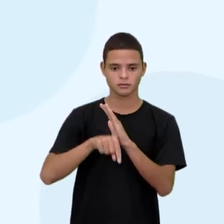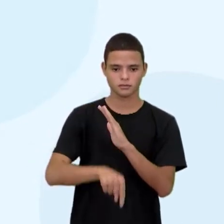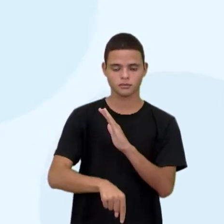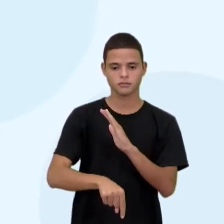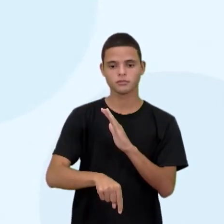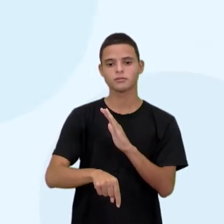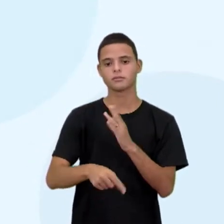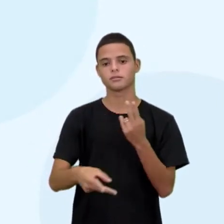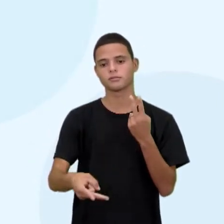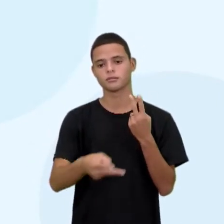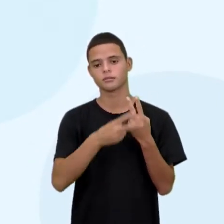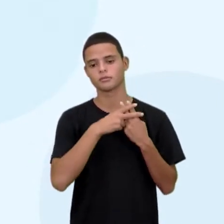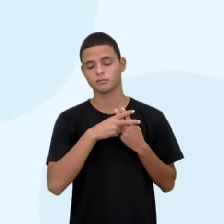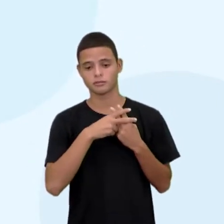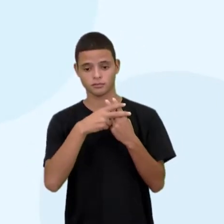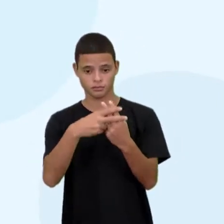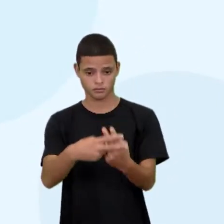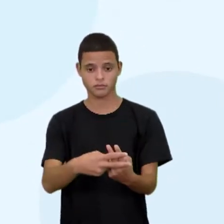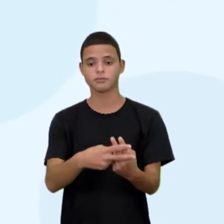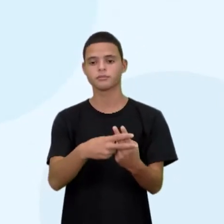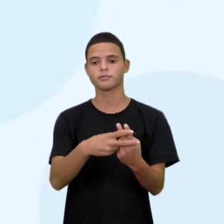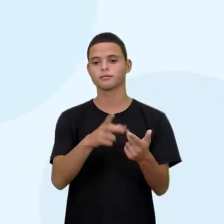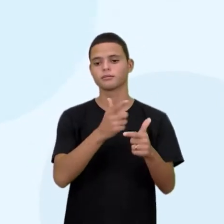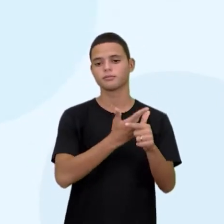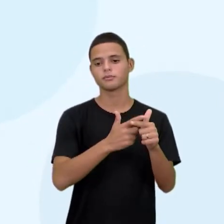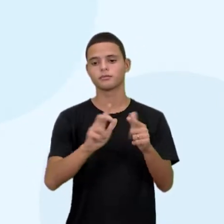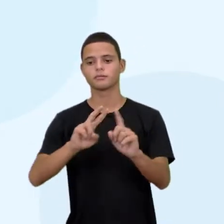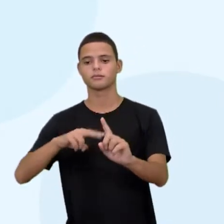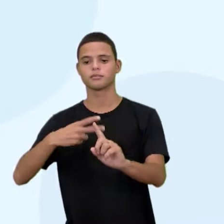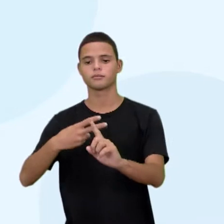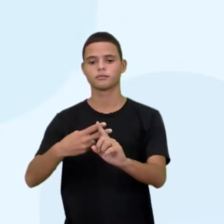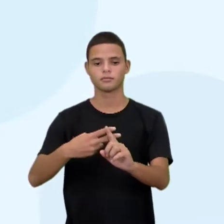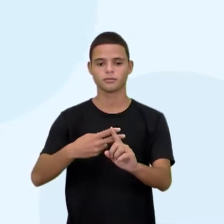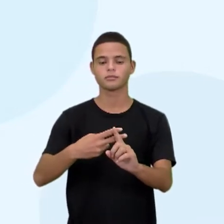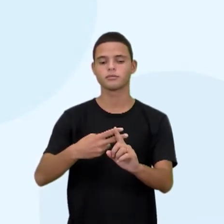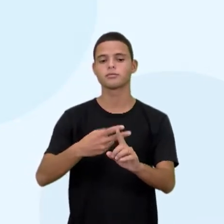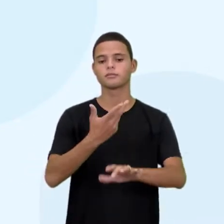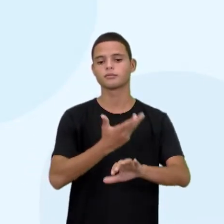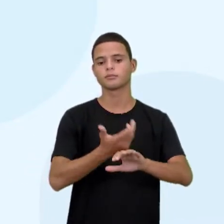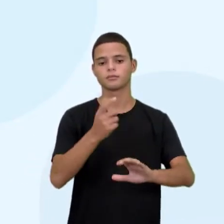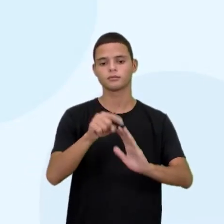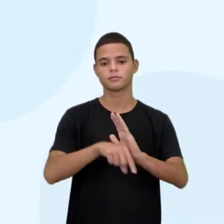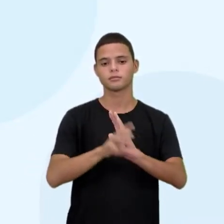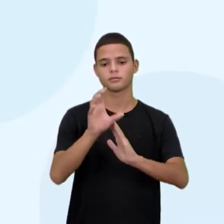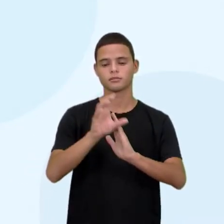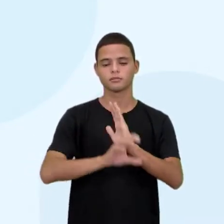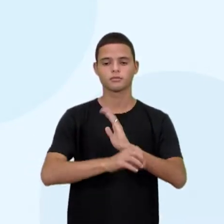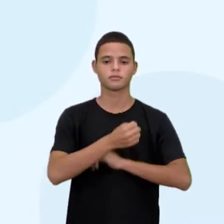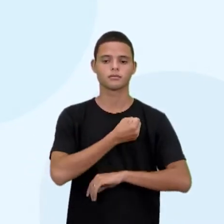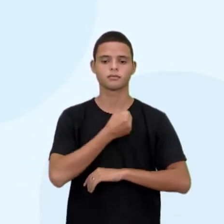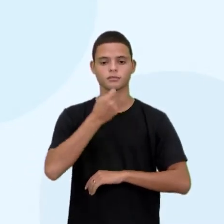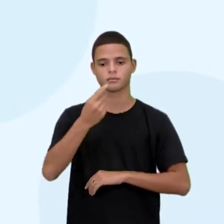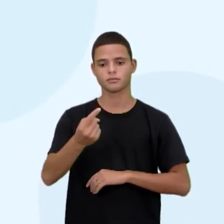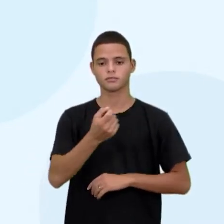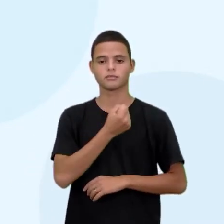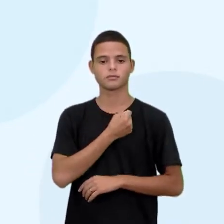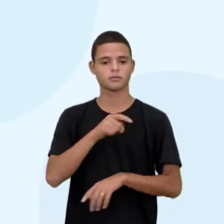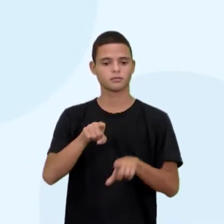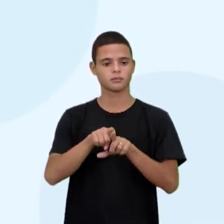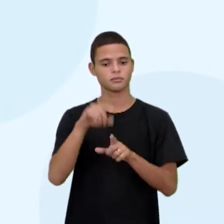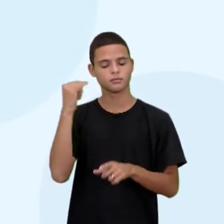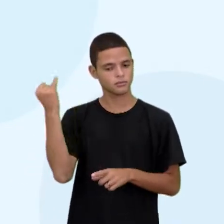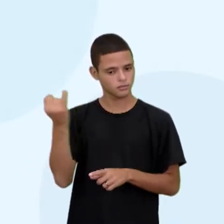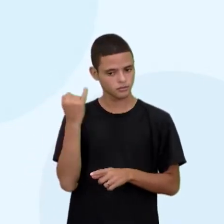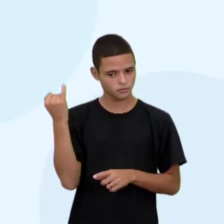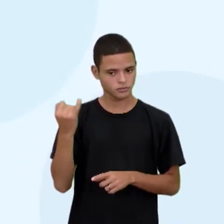apresentando é o hashtag Quem Divide Multiplica, da unidade curricular número 1, números também importam,